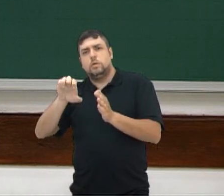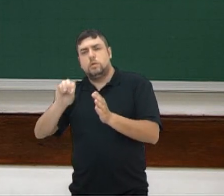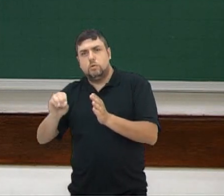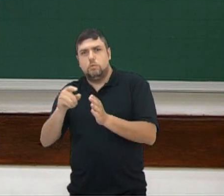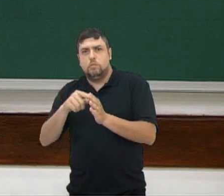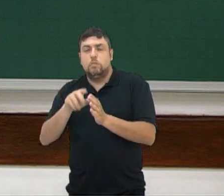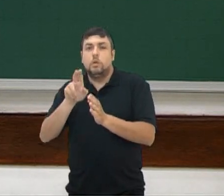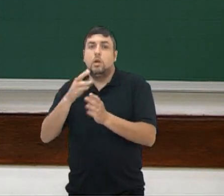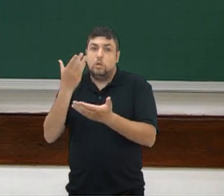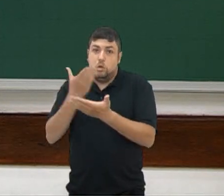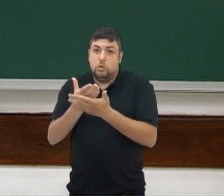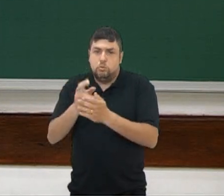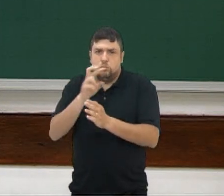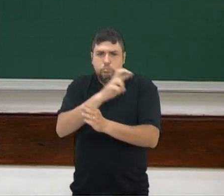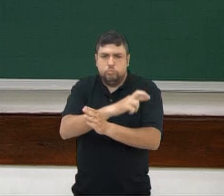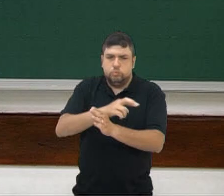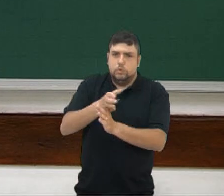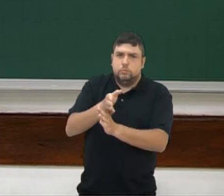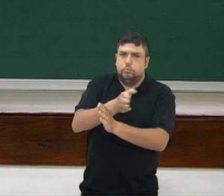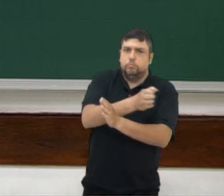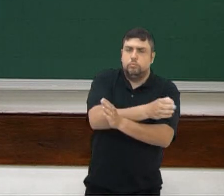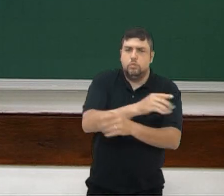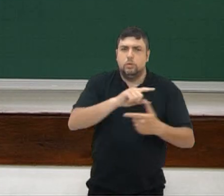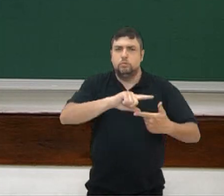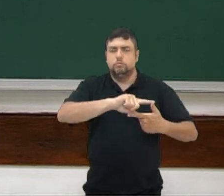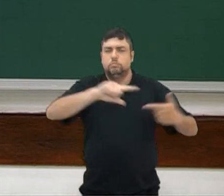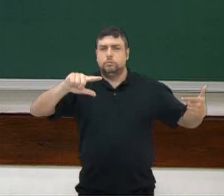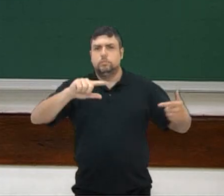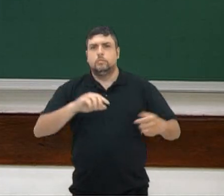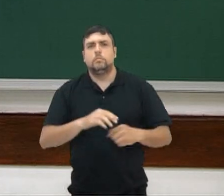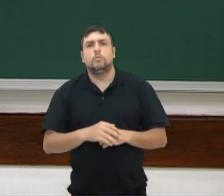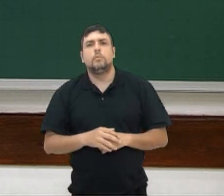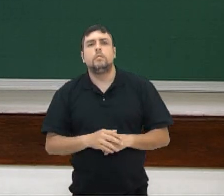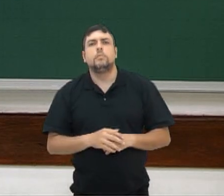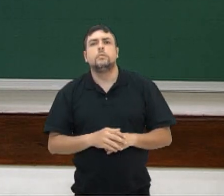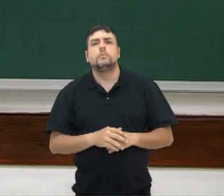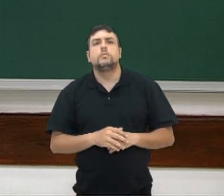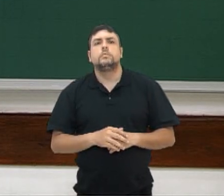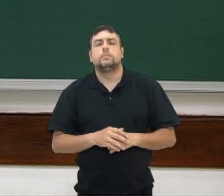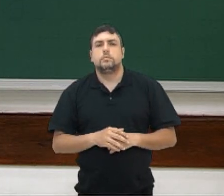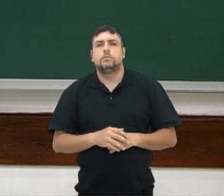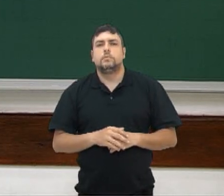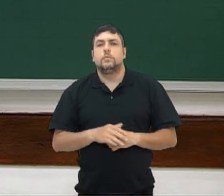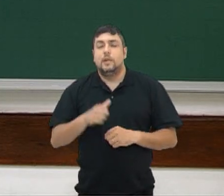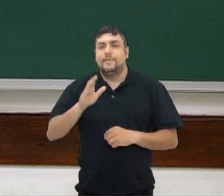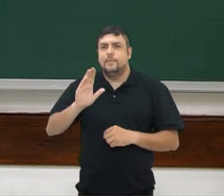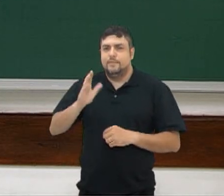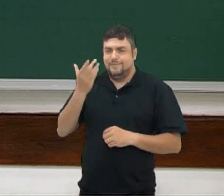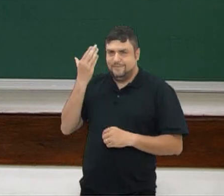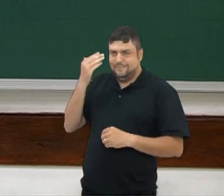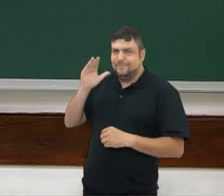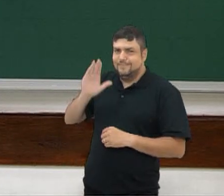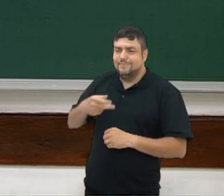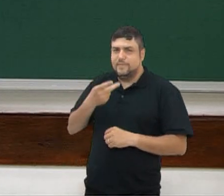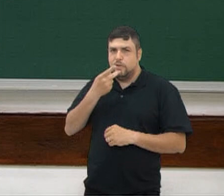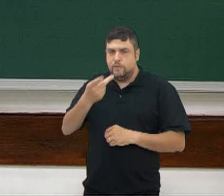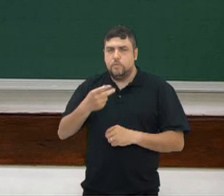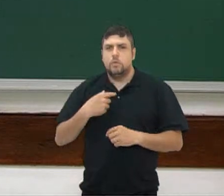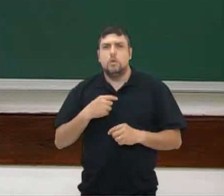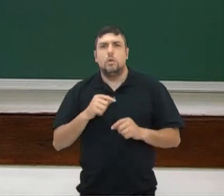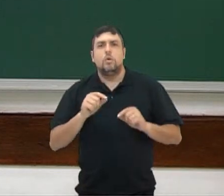esta última escola. Na época, eu já tinha comentado que o mundo estava